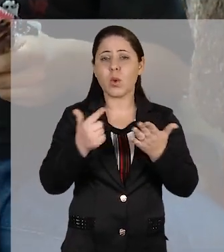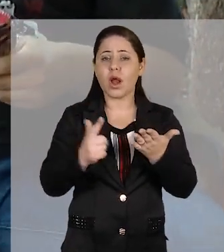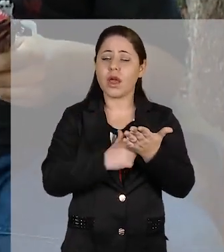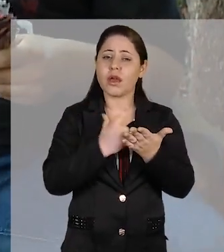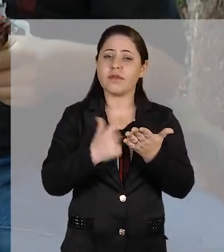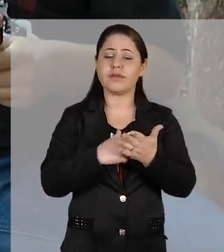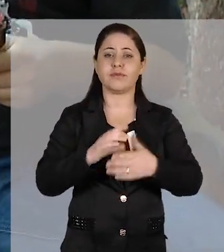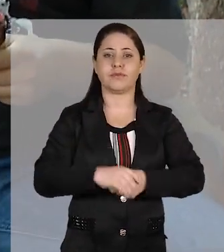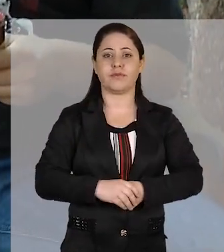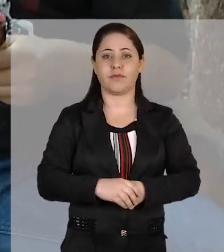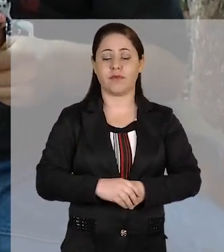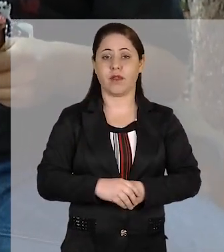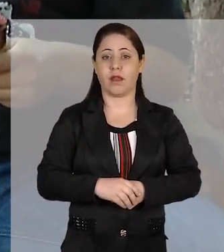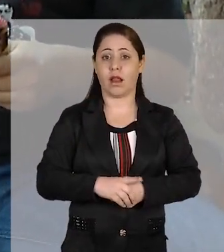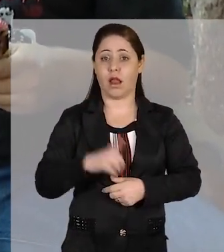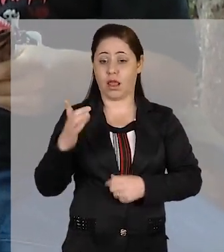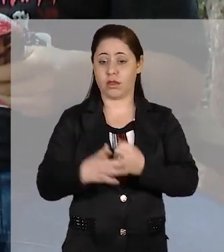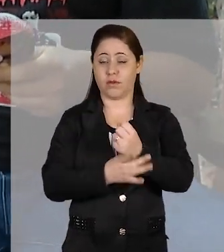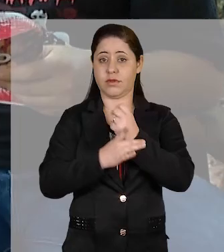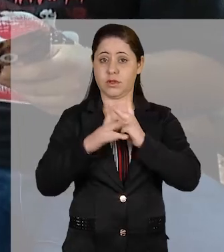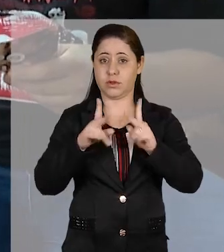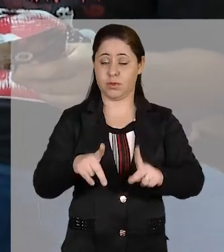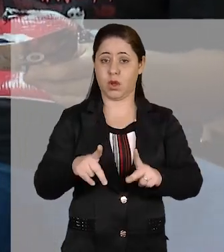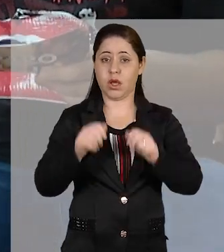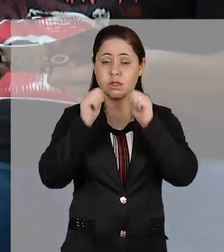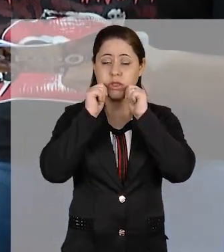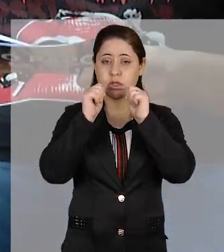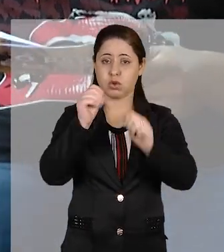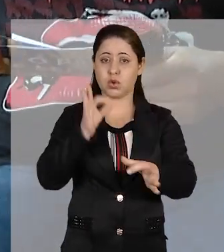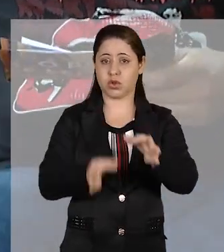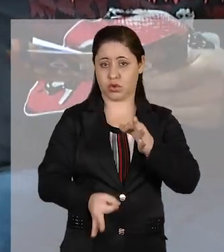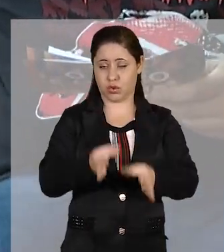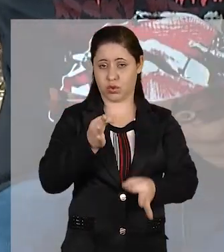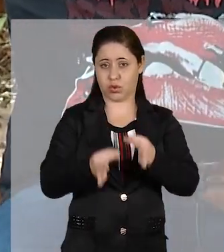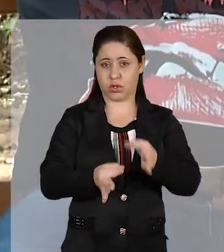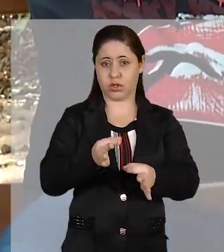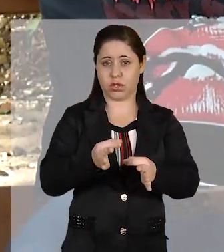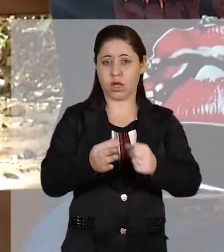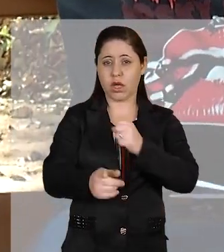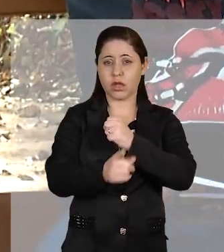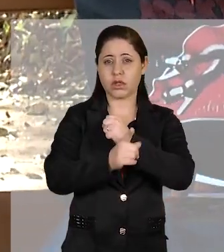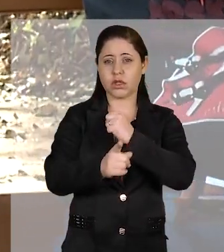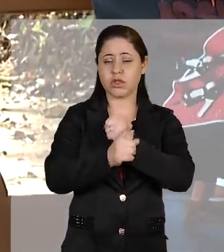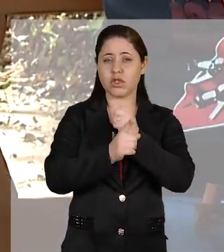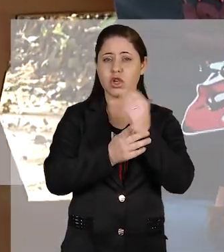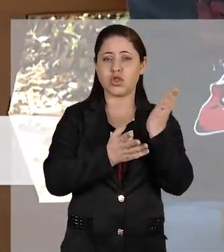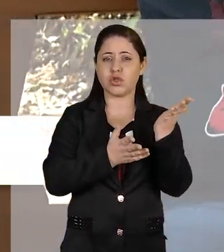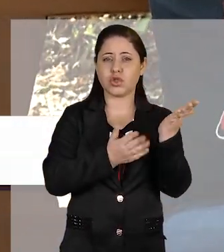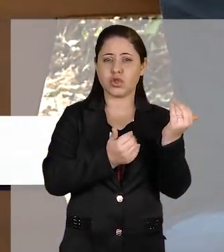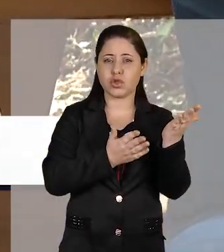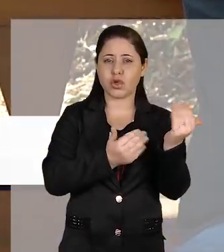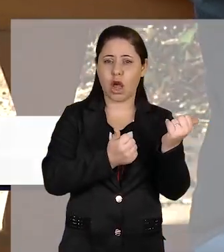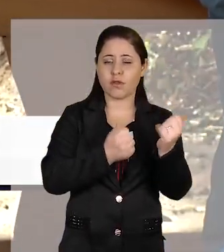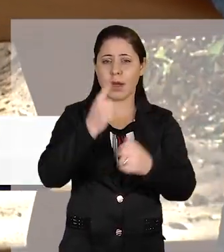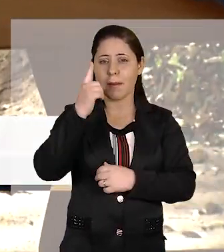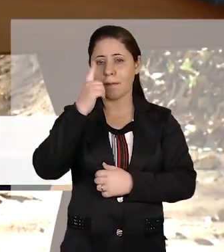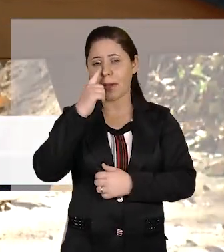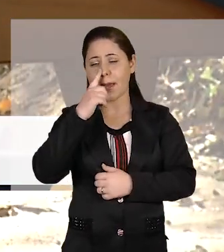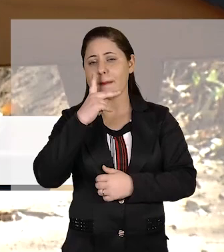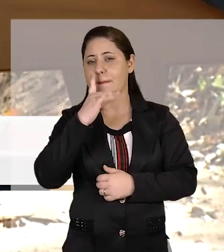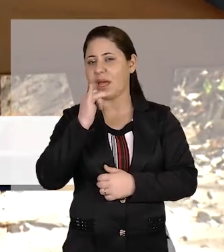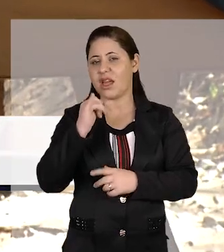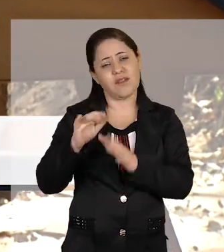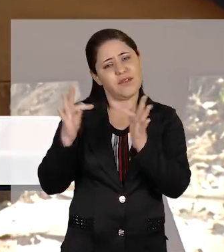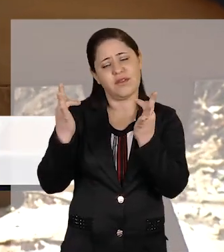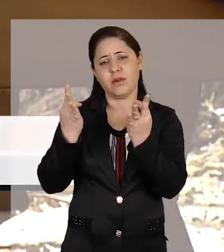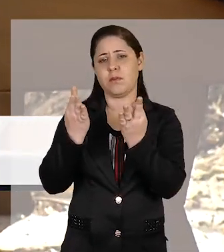obra. Então, lá na Defensoria Pública eu era assessora jurídica, né, e atendia adolescentes, as